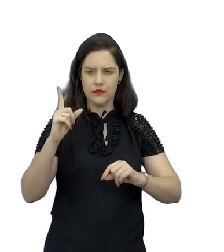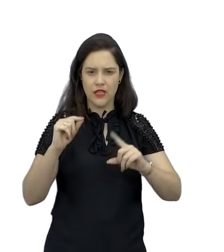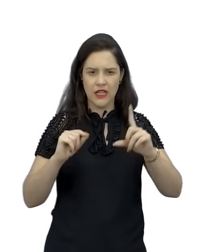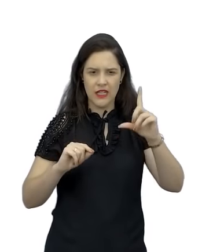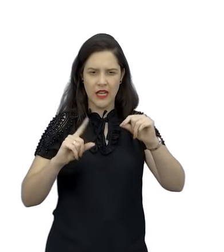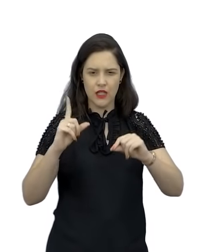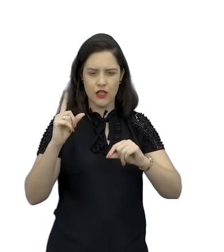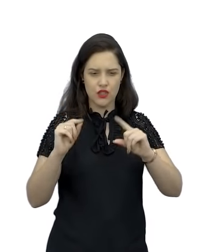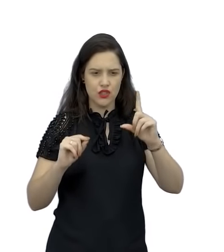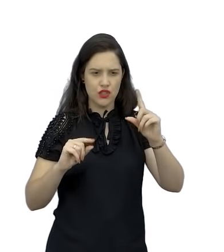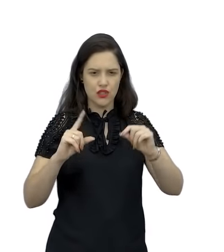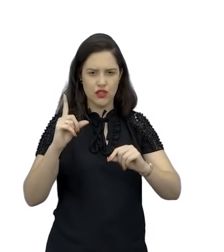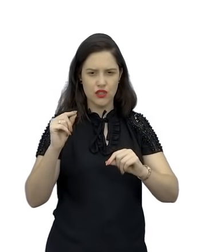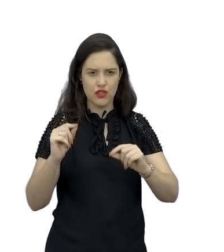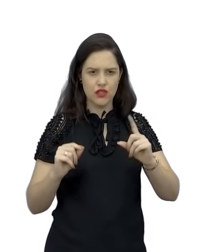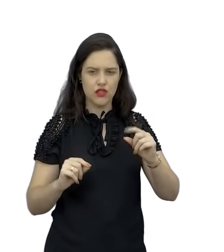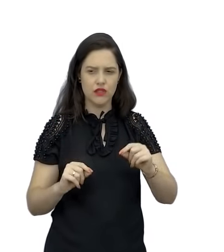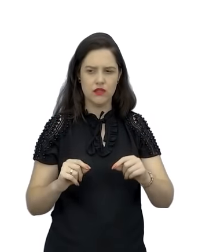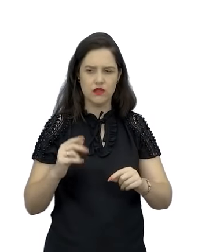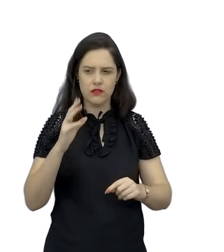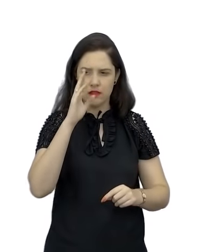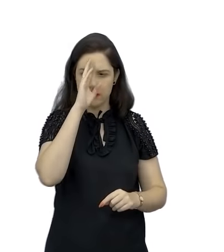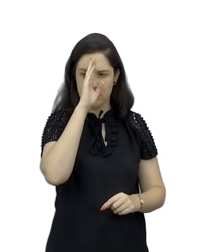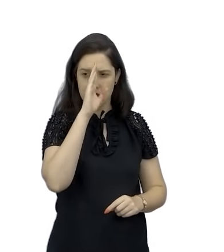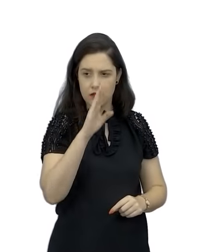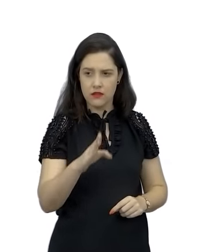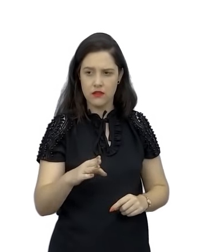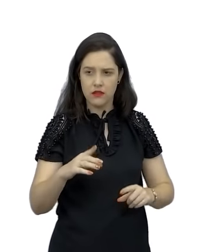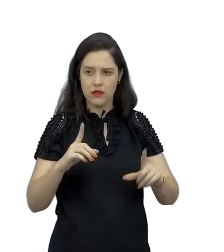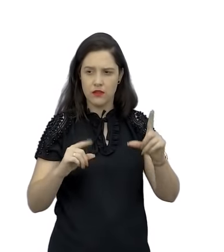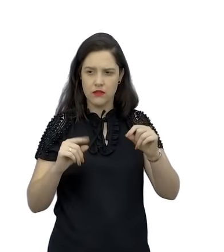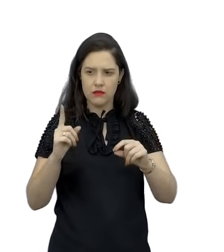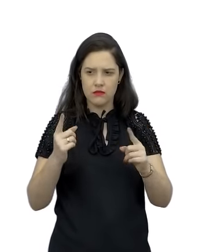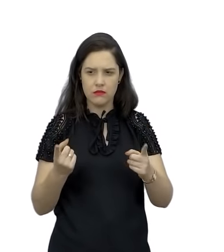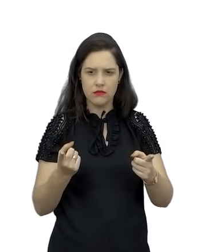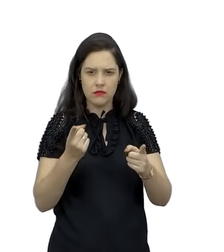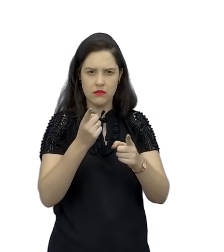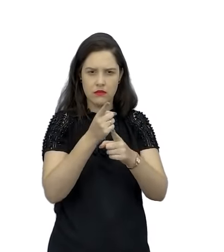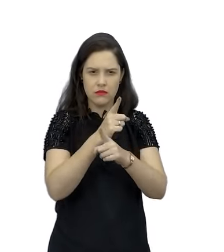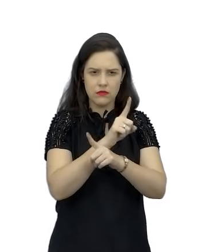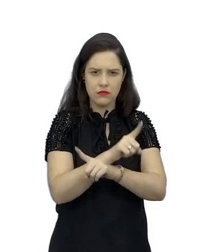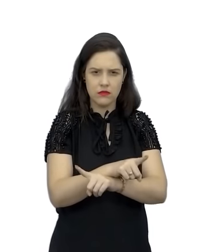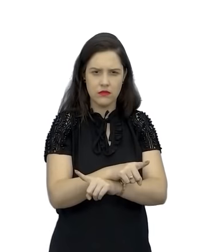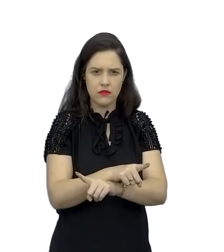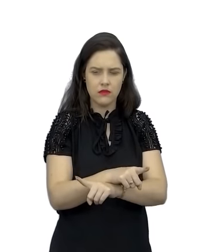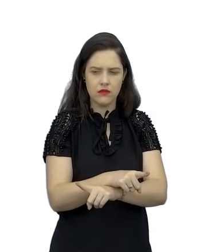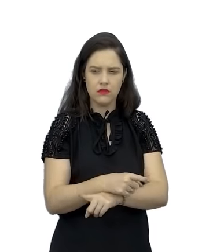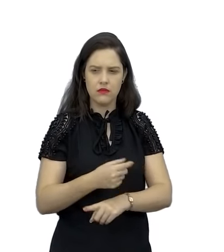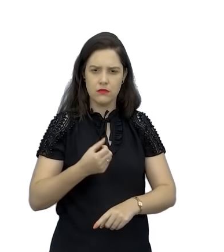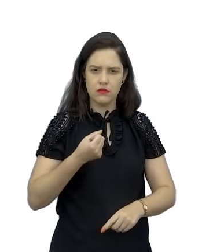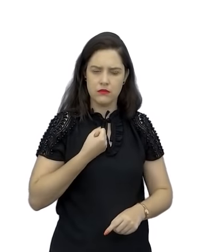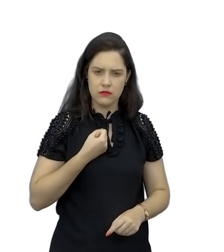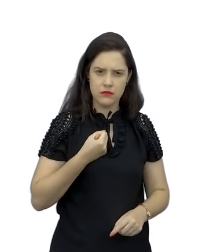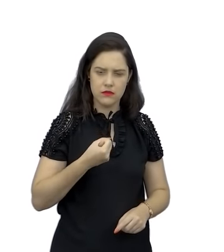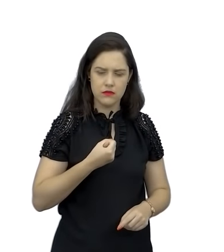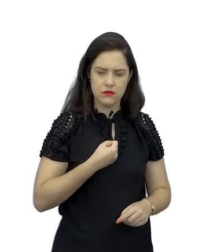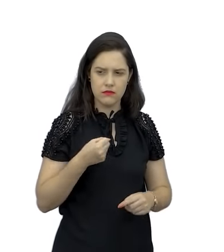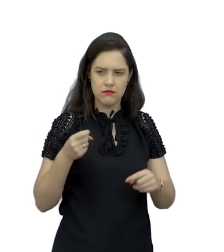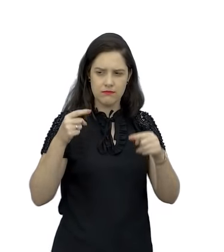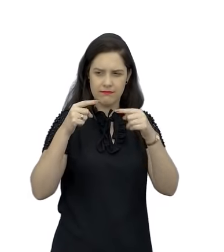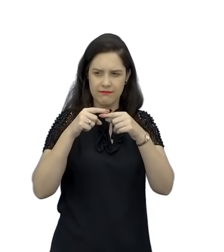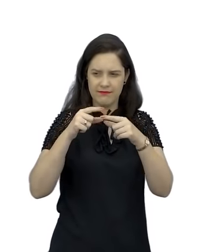variação de proporcionalidade direta e de proporcionalidade inversa entre grandezas, utilizando sentença algébrica